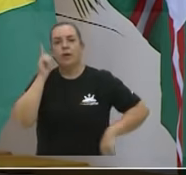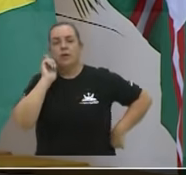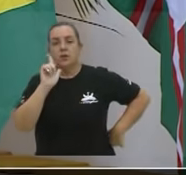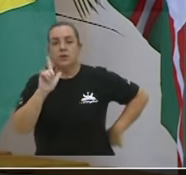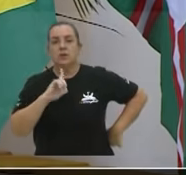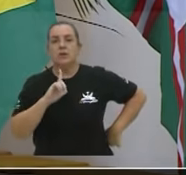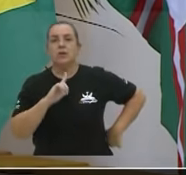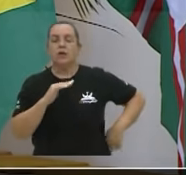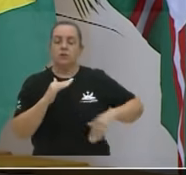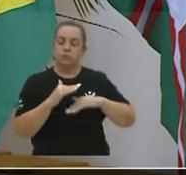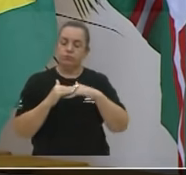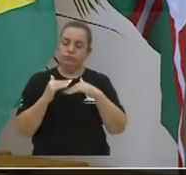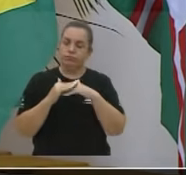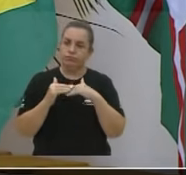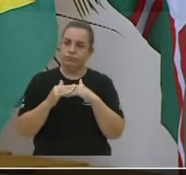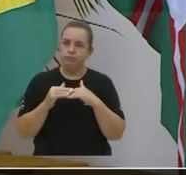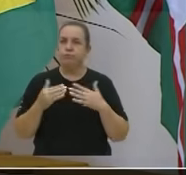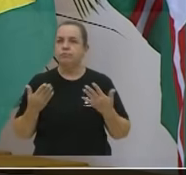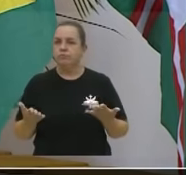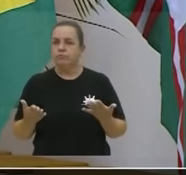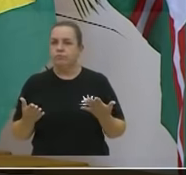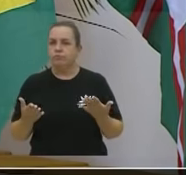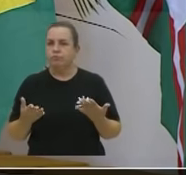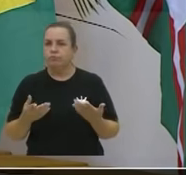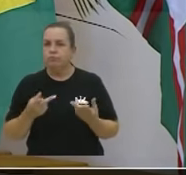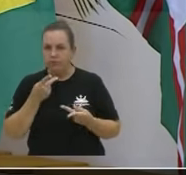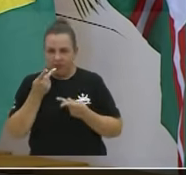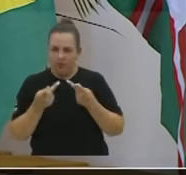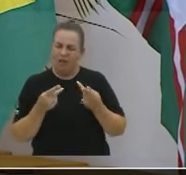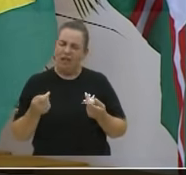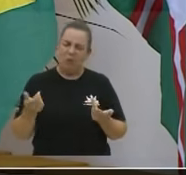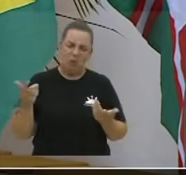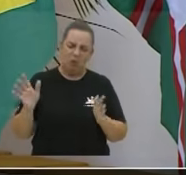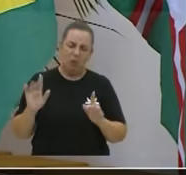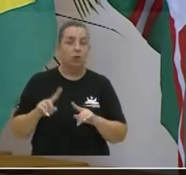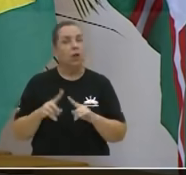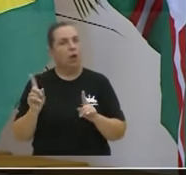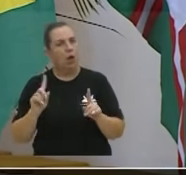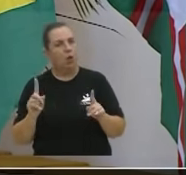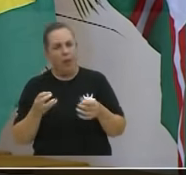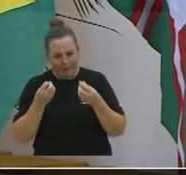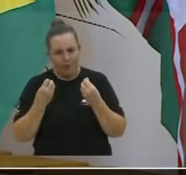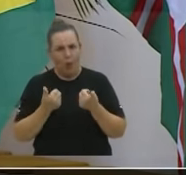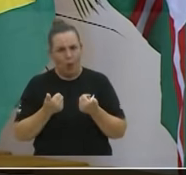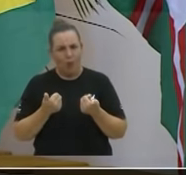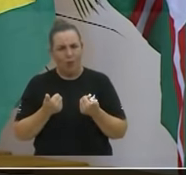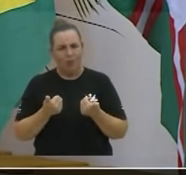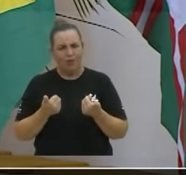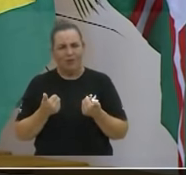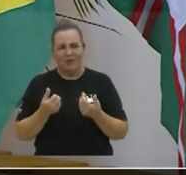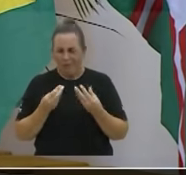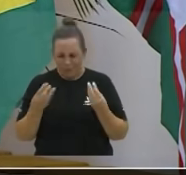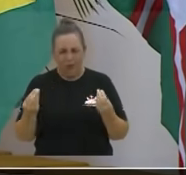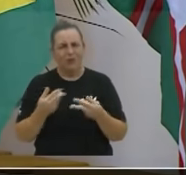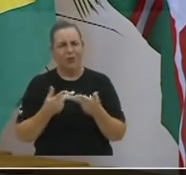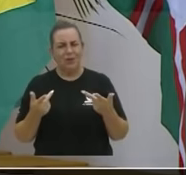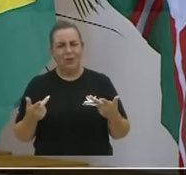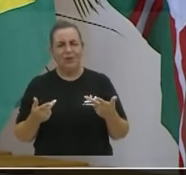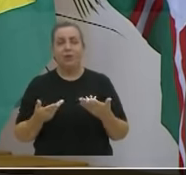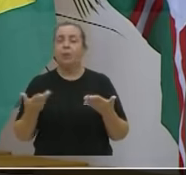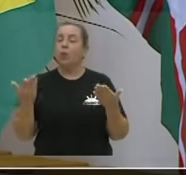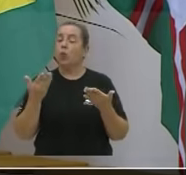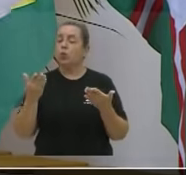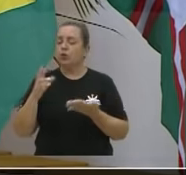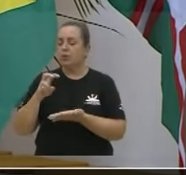alento. Você vai dizer: é pouco, mas não é. Quando, por exemplo, hoje no rádio, aquela